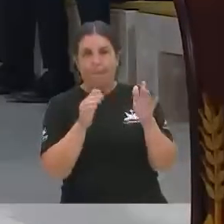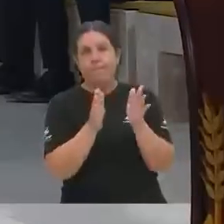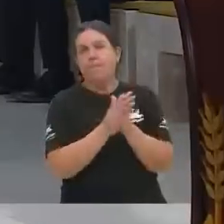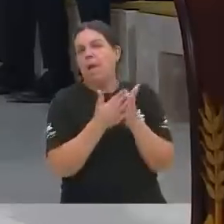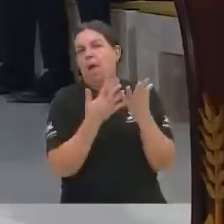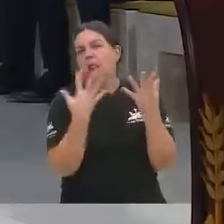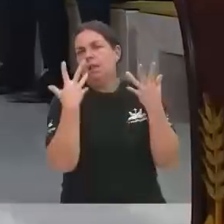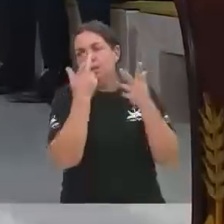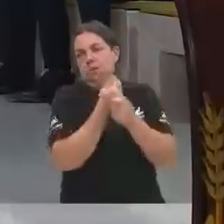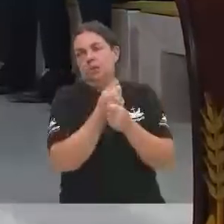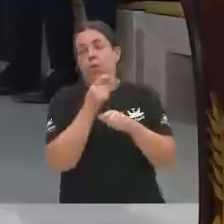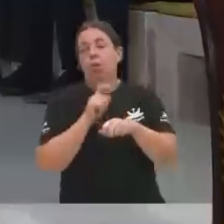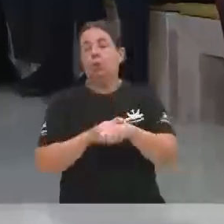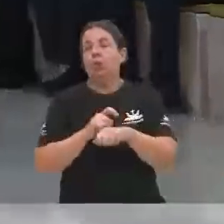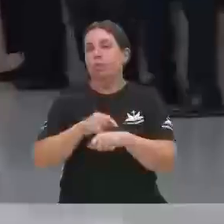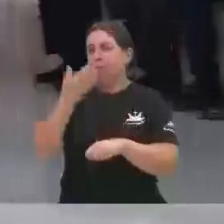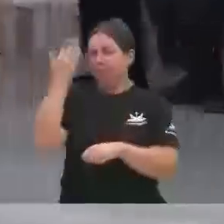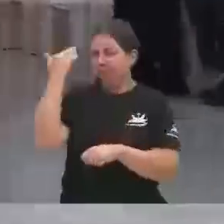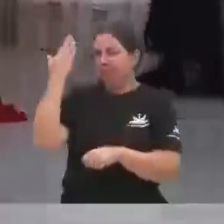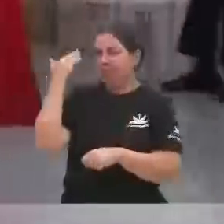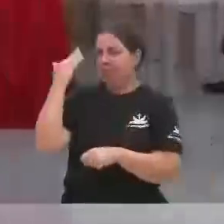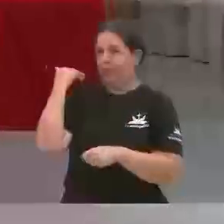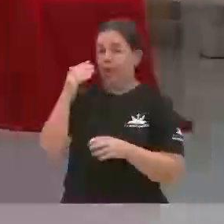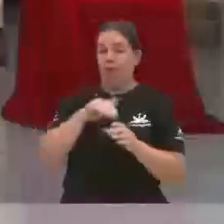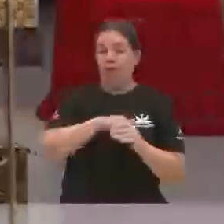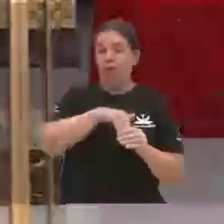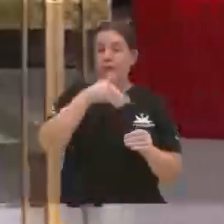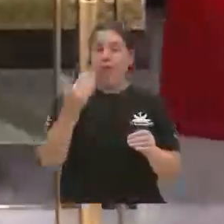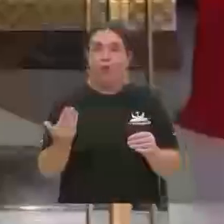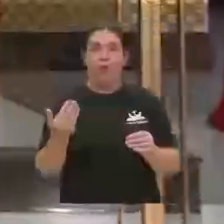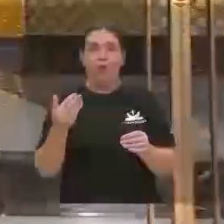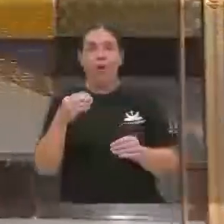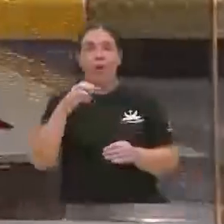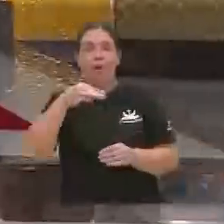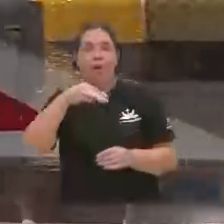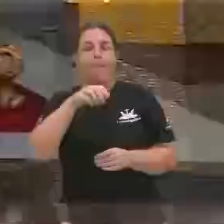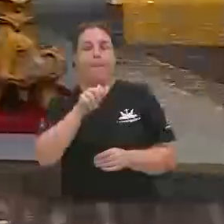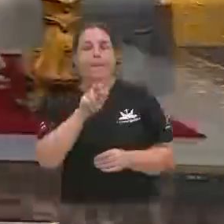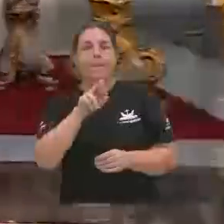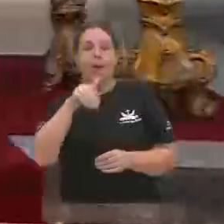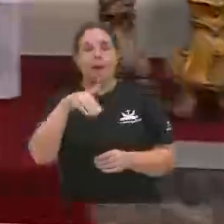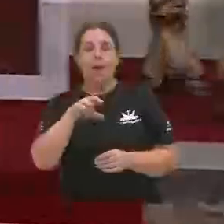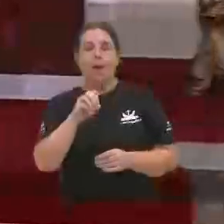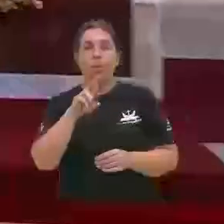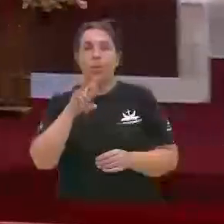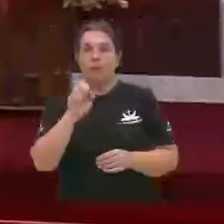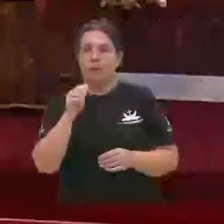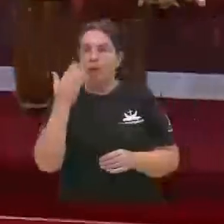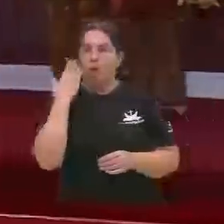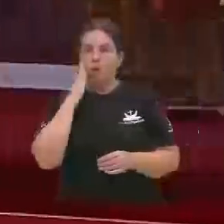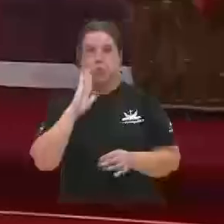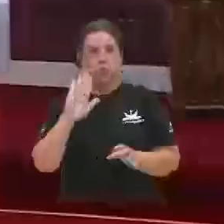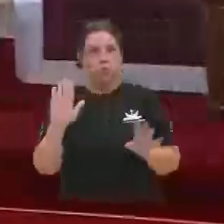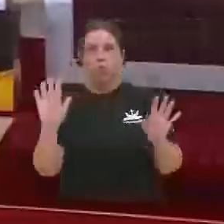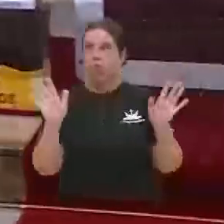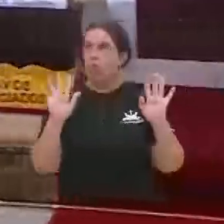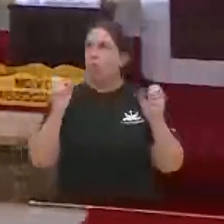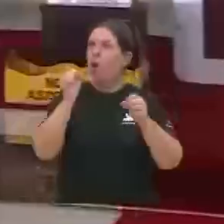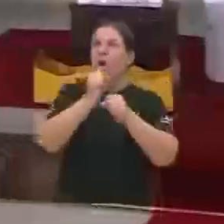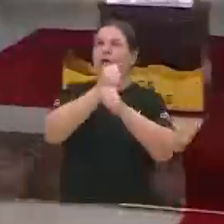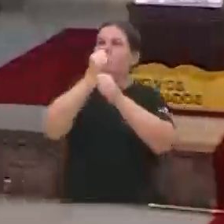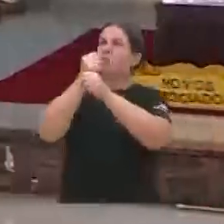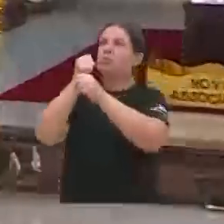do tempo antigo por fora mármore Azul Imagina você uma construção